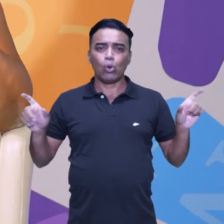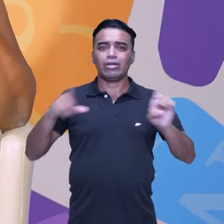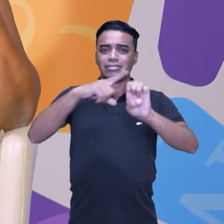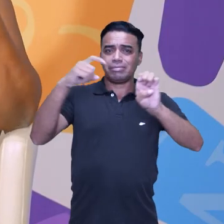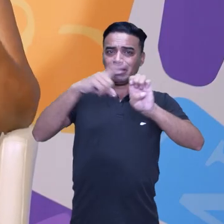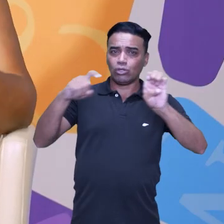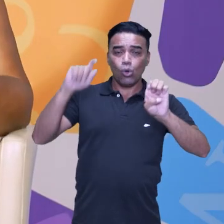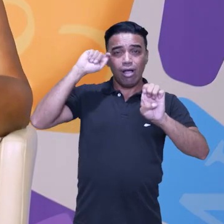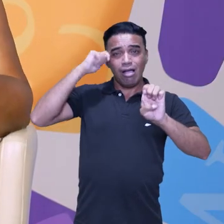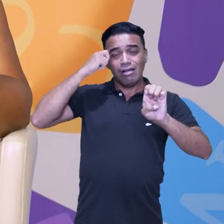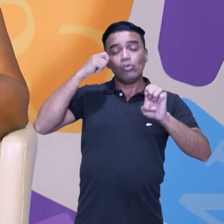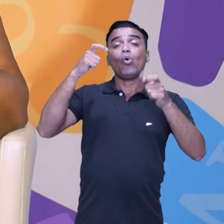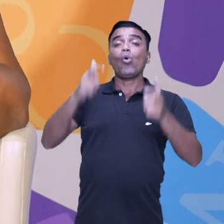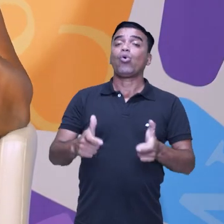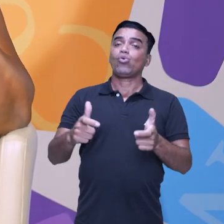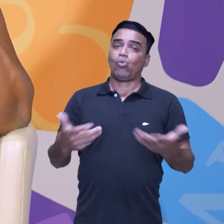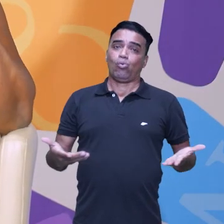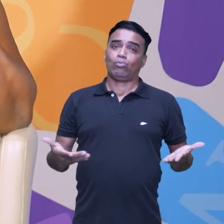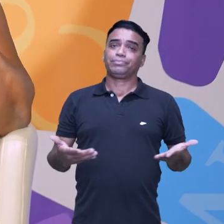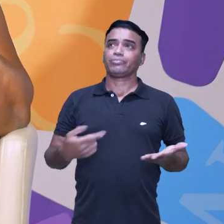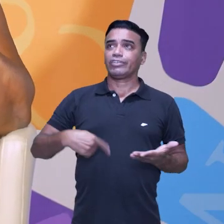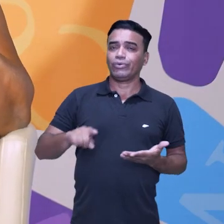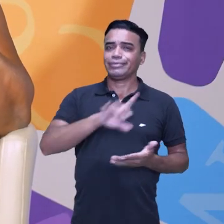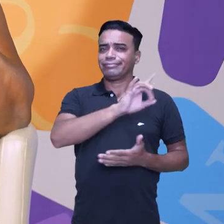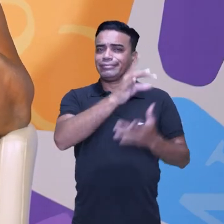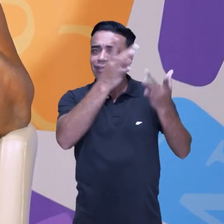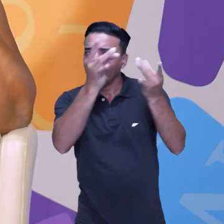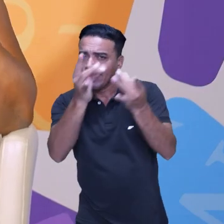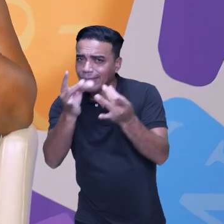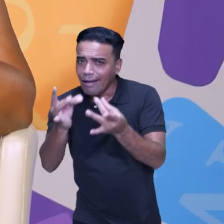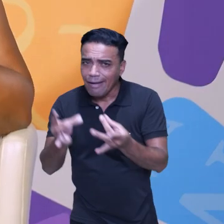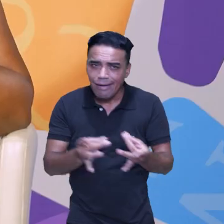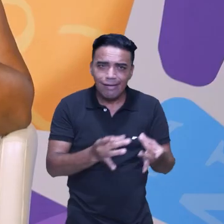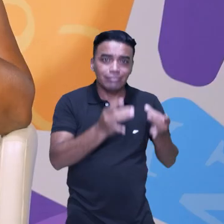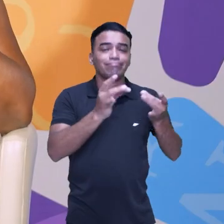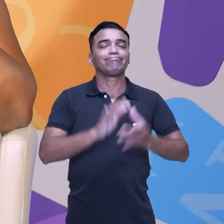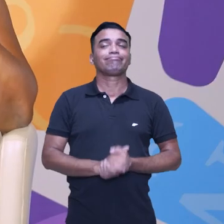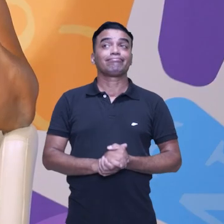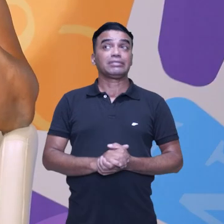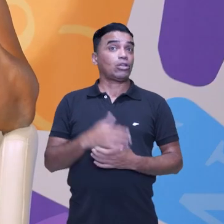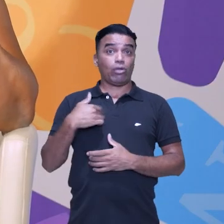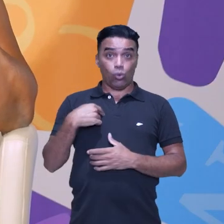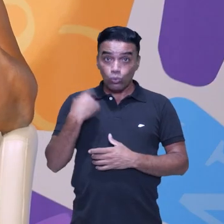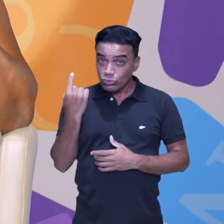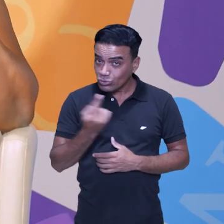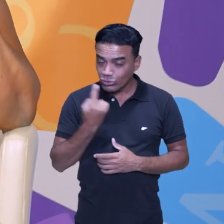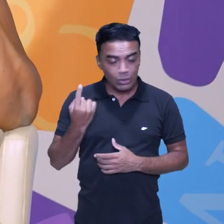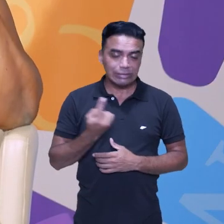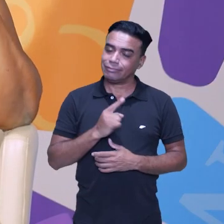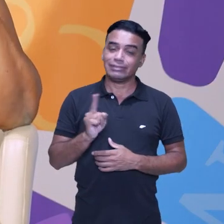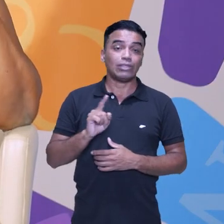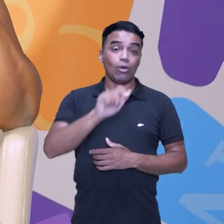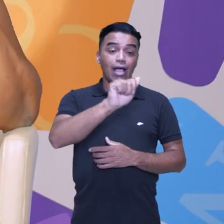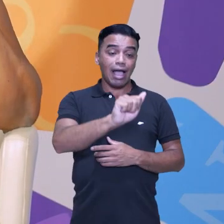afroempreendedores chegaram, onde eles estão, né? E aí a gente foi buscar cada detalhe. E aí eu não ousei fazer isso sozinha. Quando o